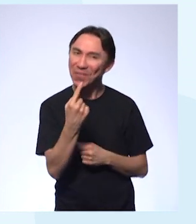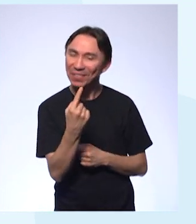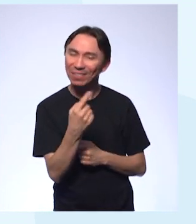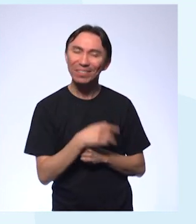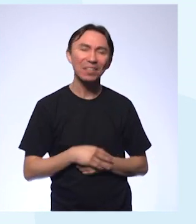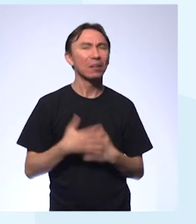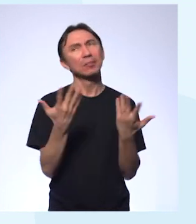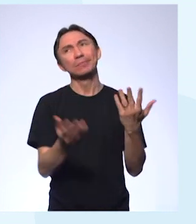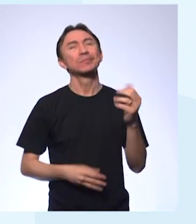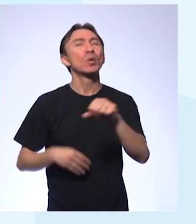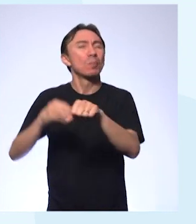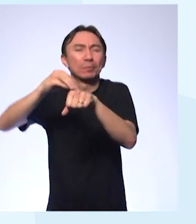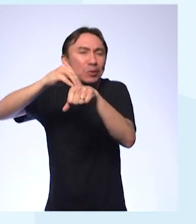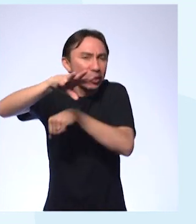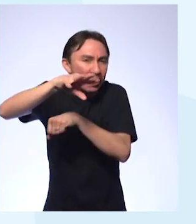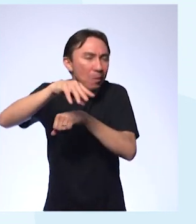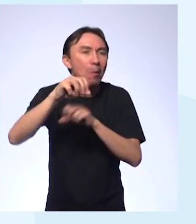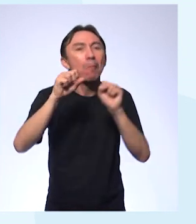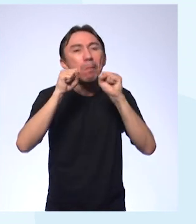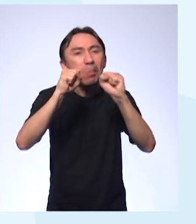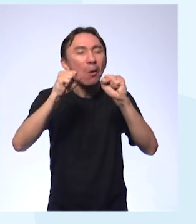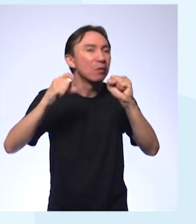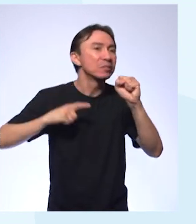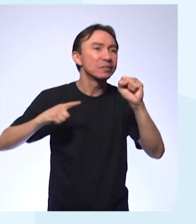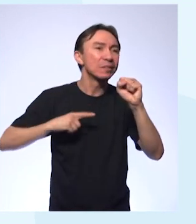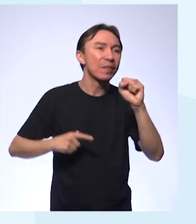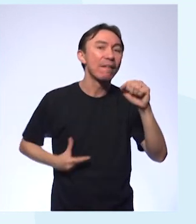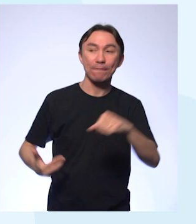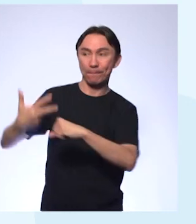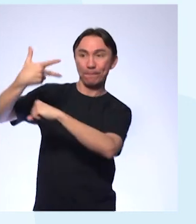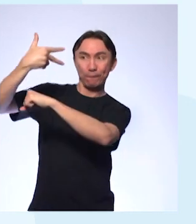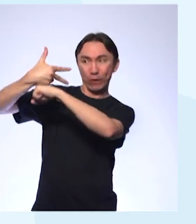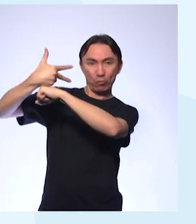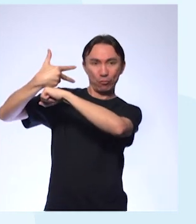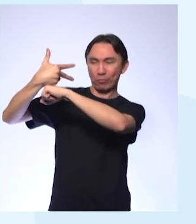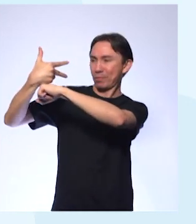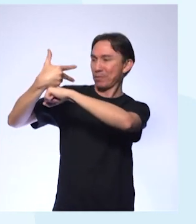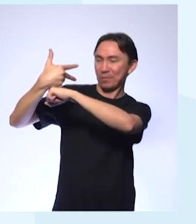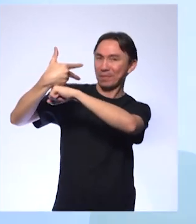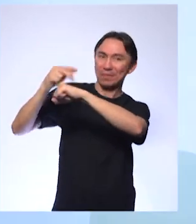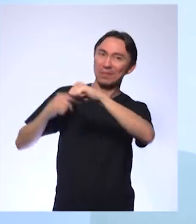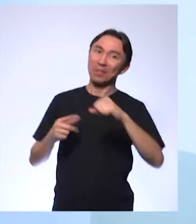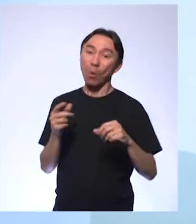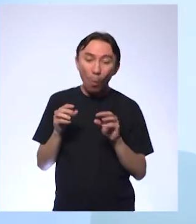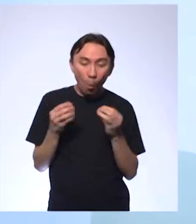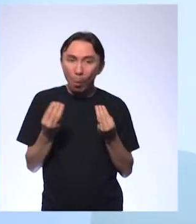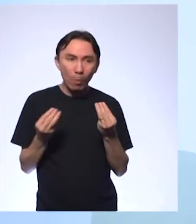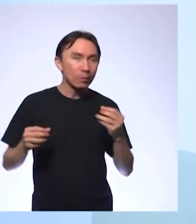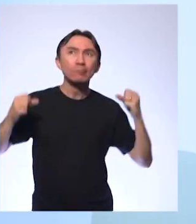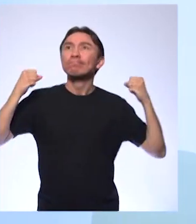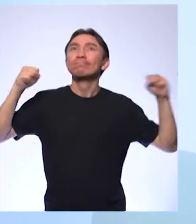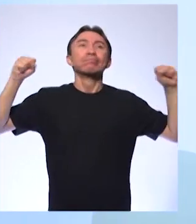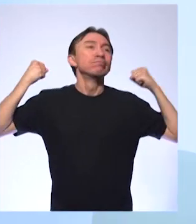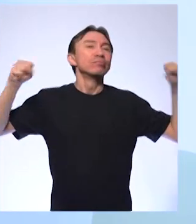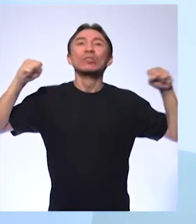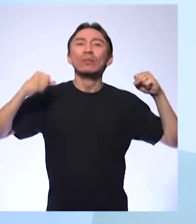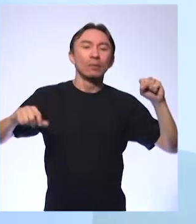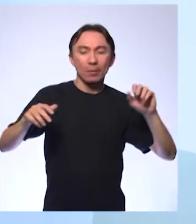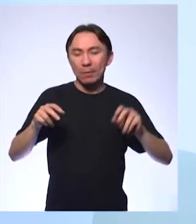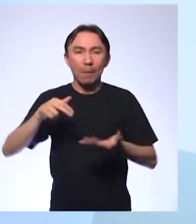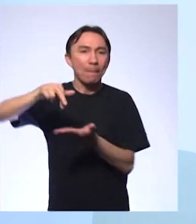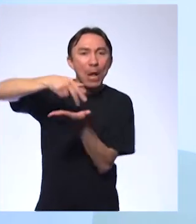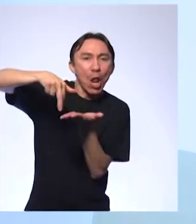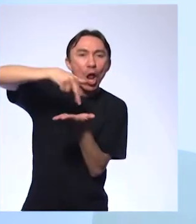vídeo no TikTok, fazendo alguma ação de autocuidado, fazendo um exercício, dançando, ouvindo música. E